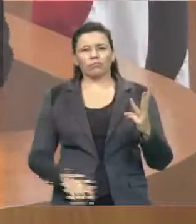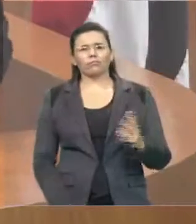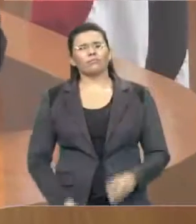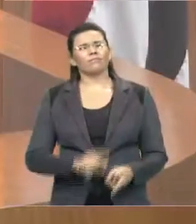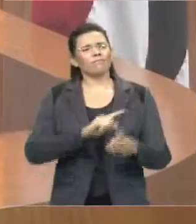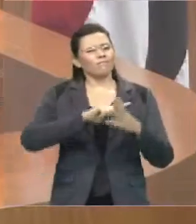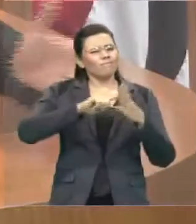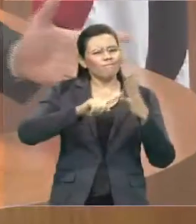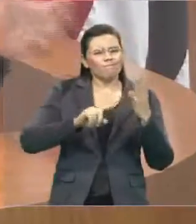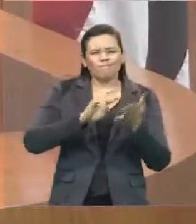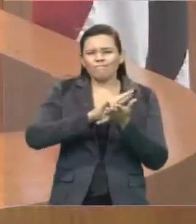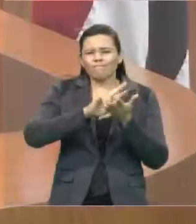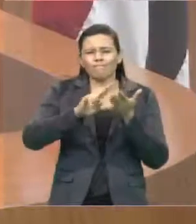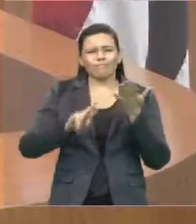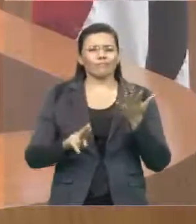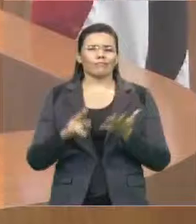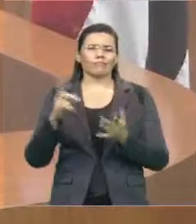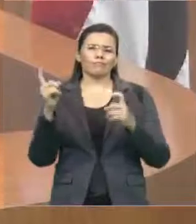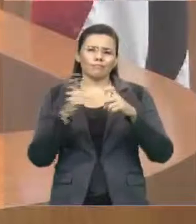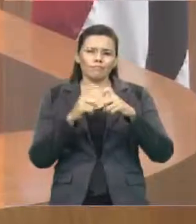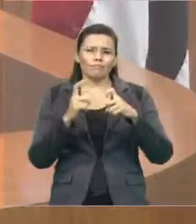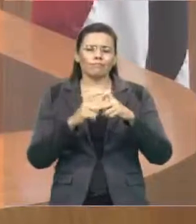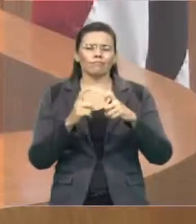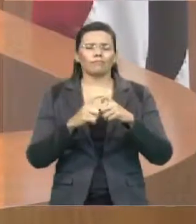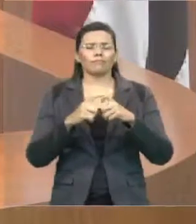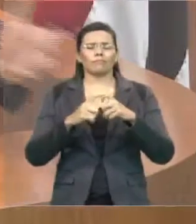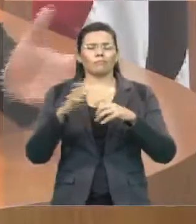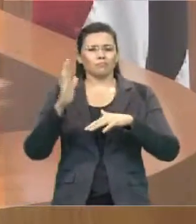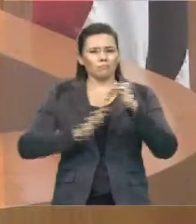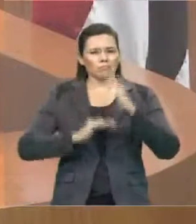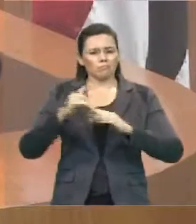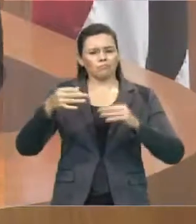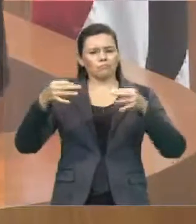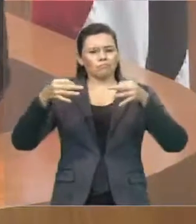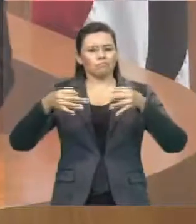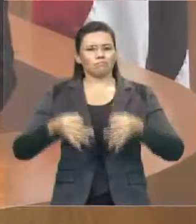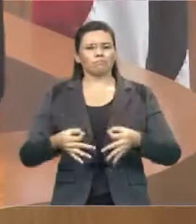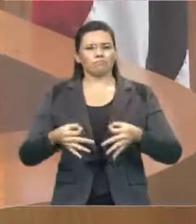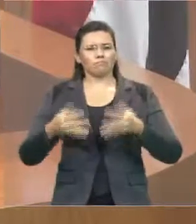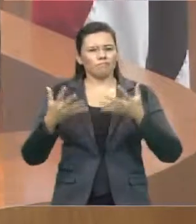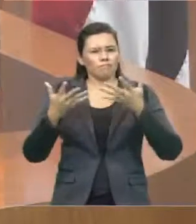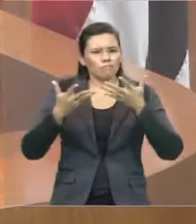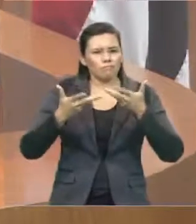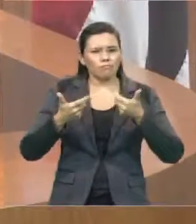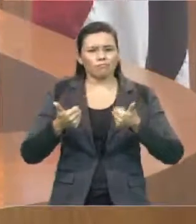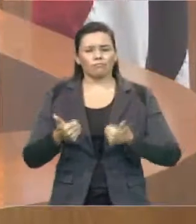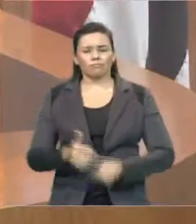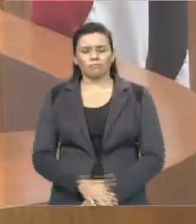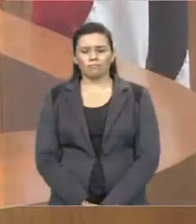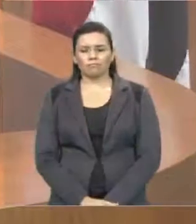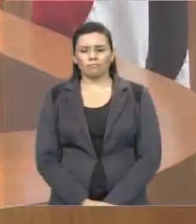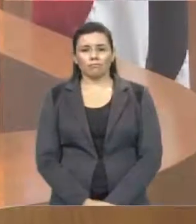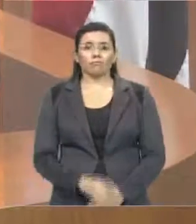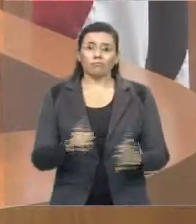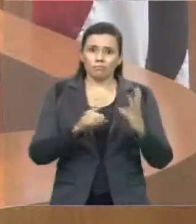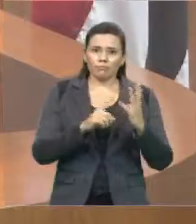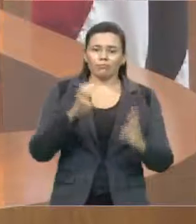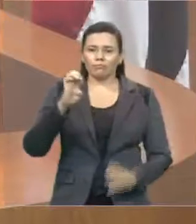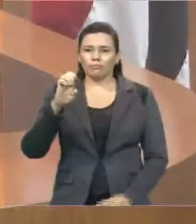Médicos que são conceituados em todo o Maranhão, doutor Edmilson.